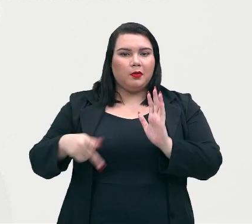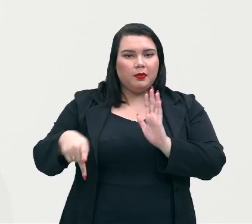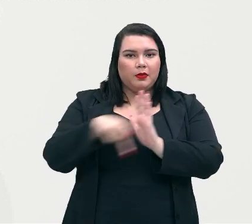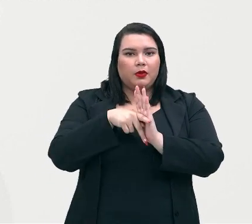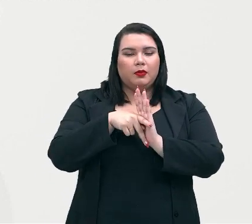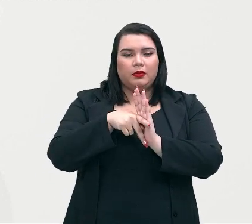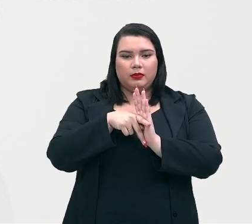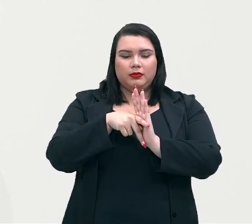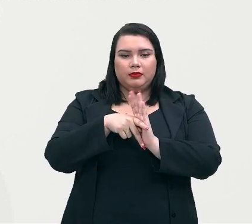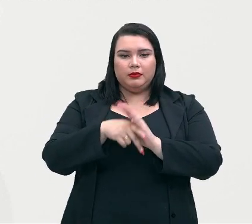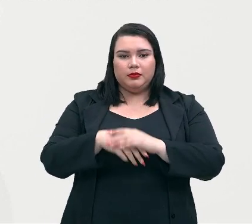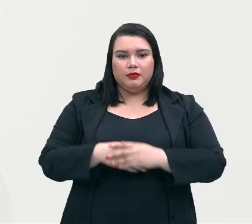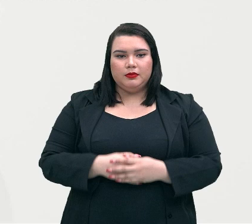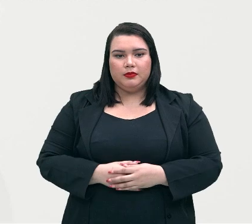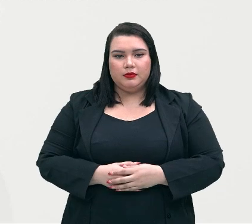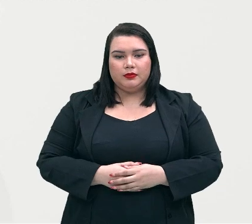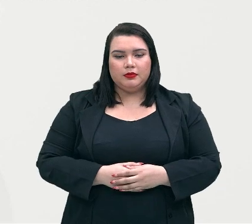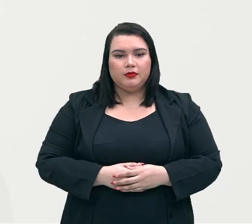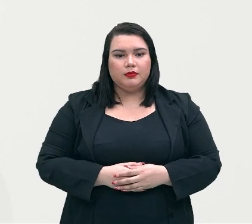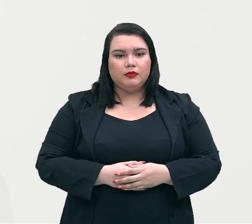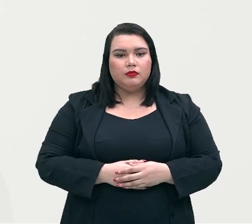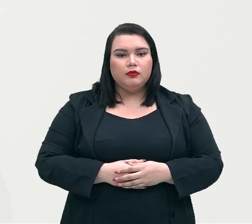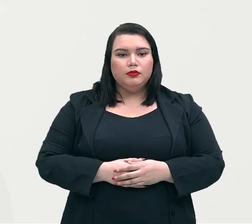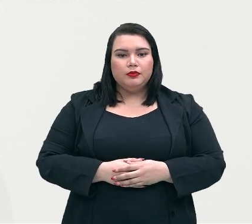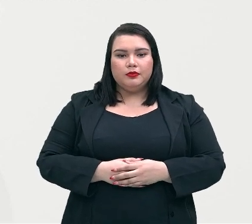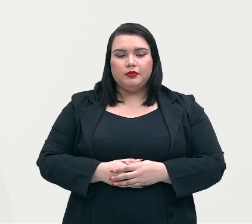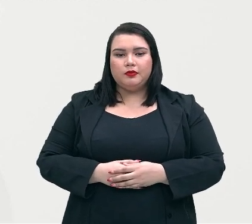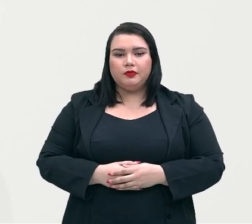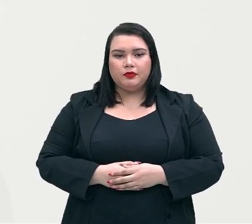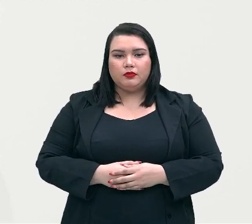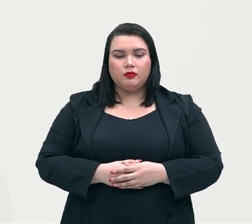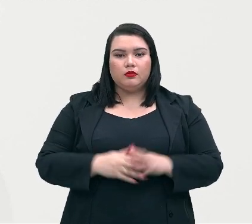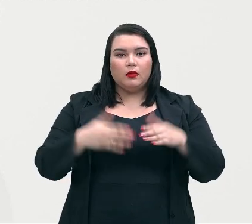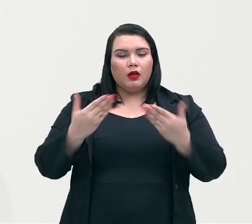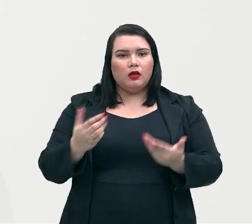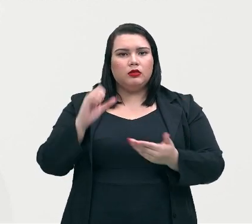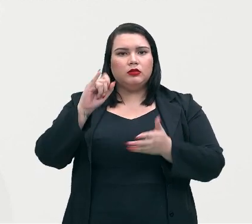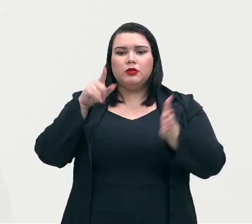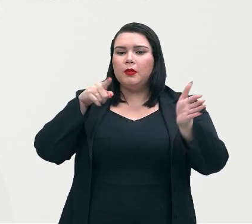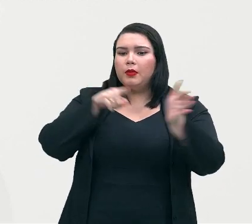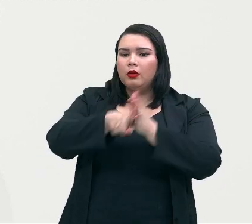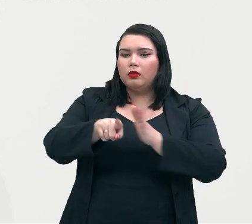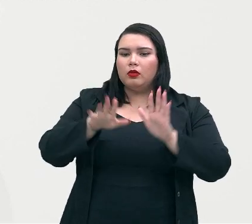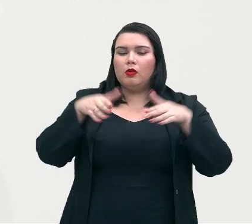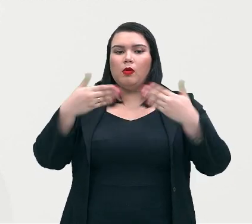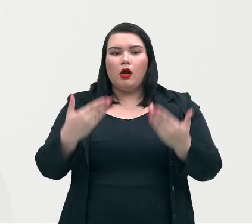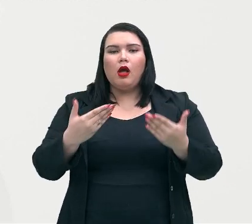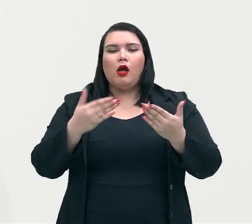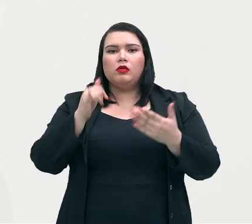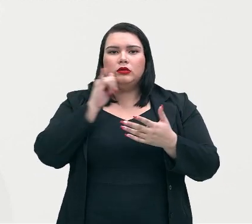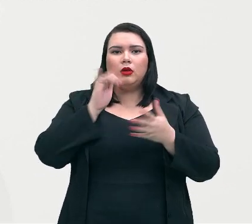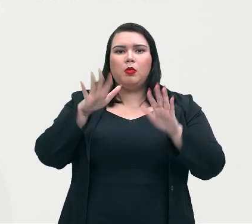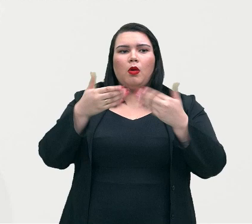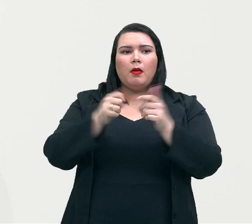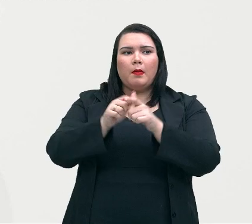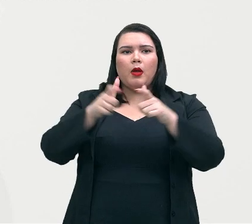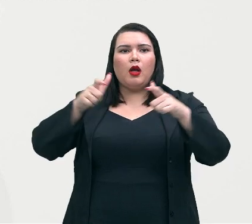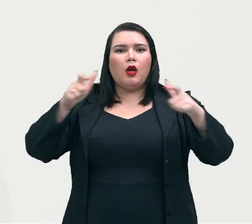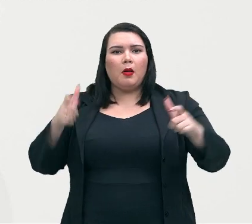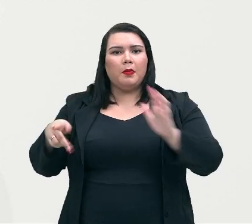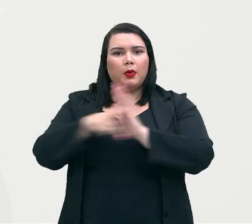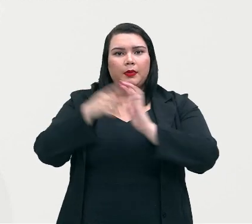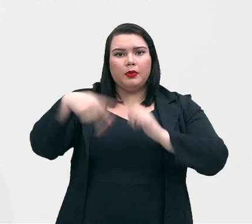Totalmente brasileira, tá? Então, se eu pergunto a vocês qual é a maior bacia hidrográfica